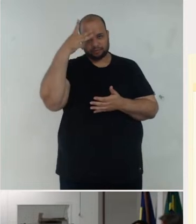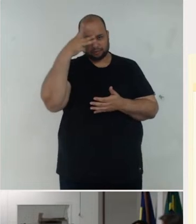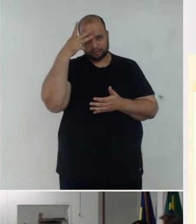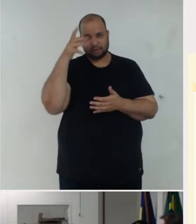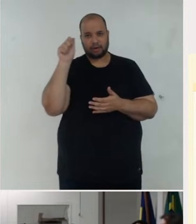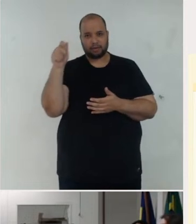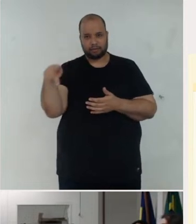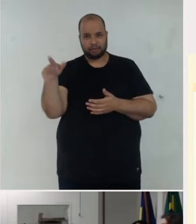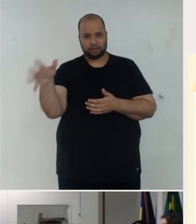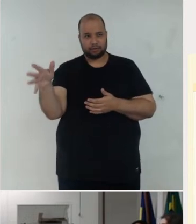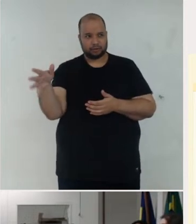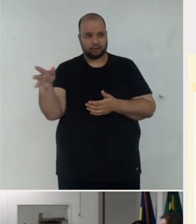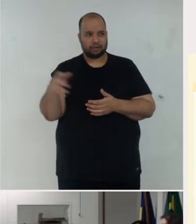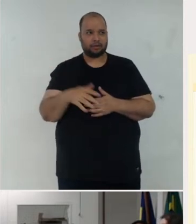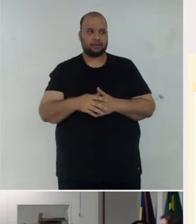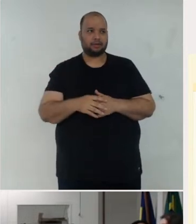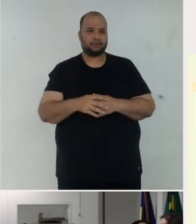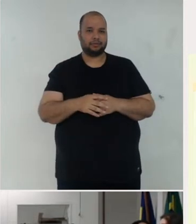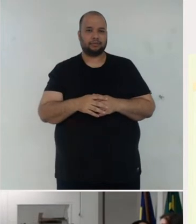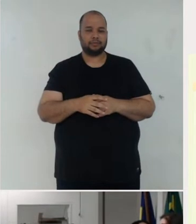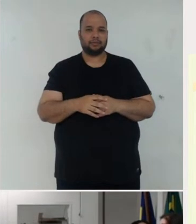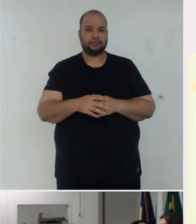Ele se aposentou.